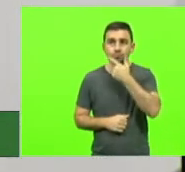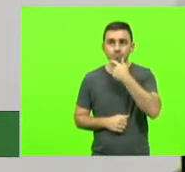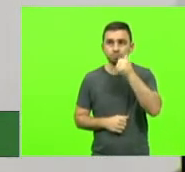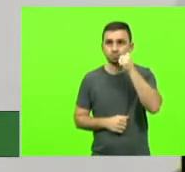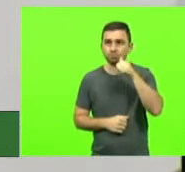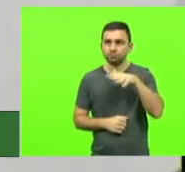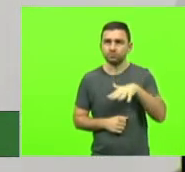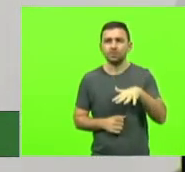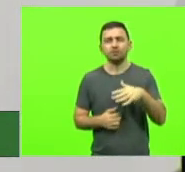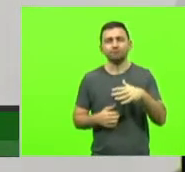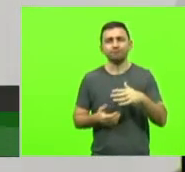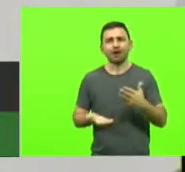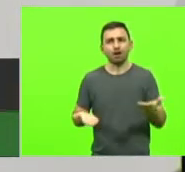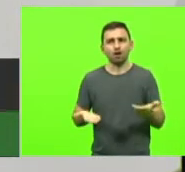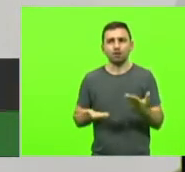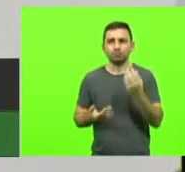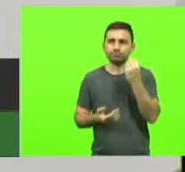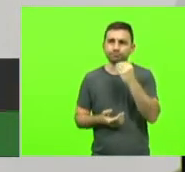aproveitar,